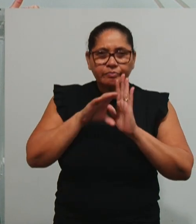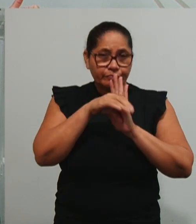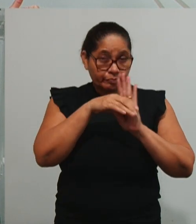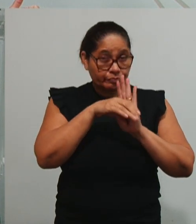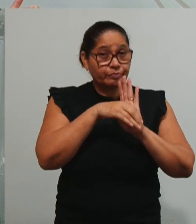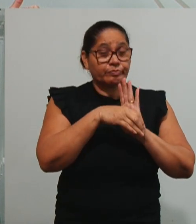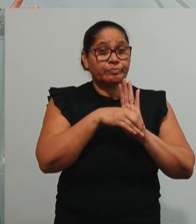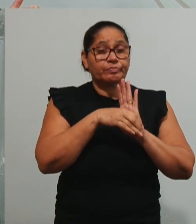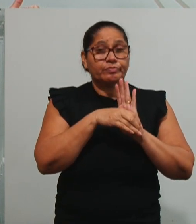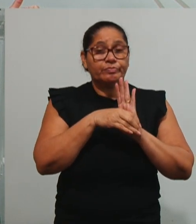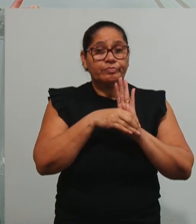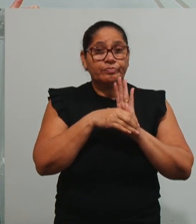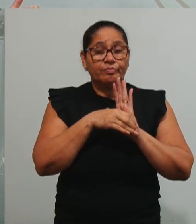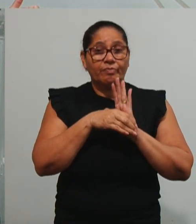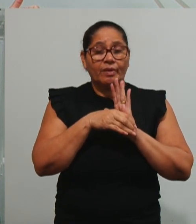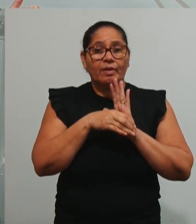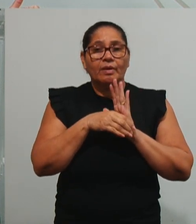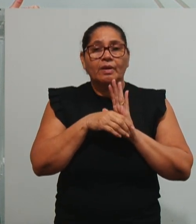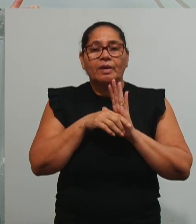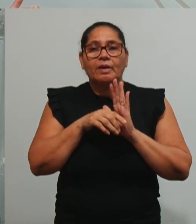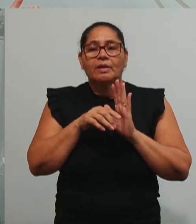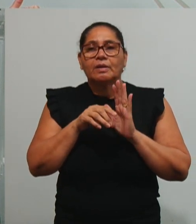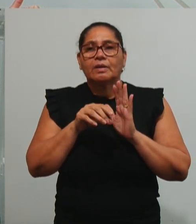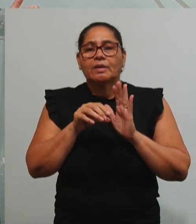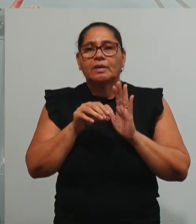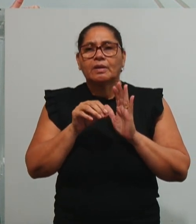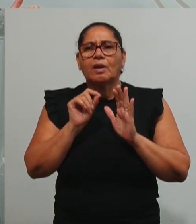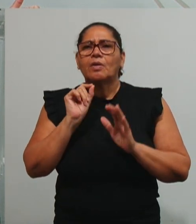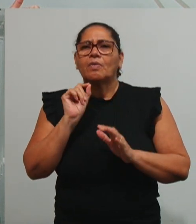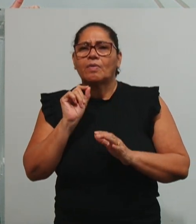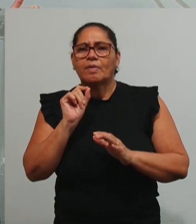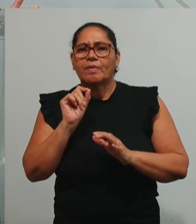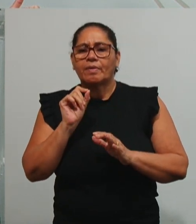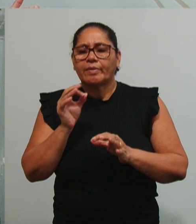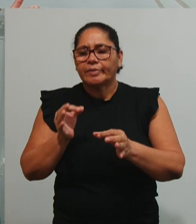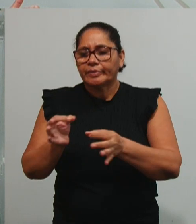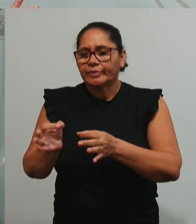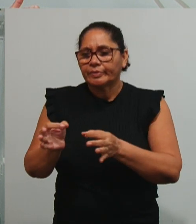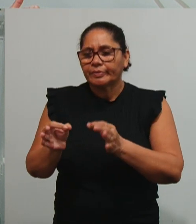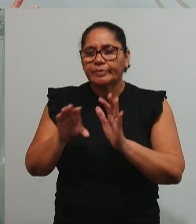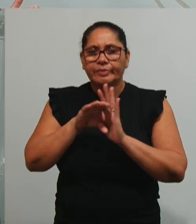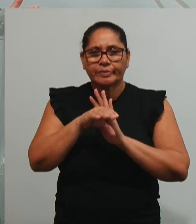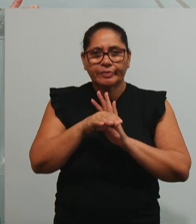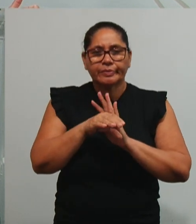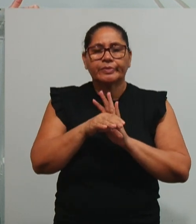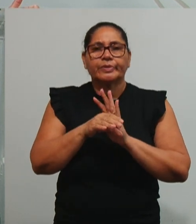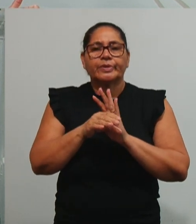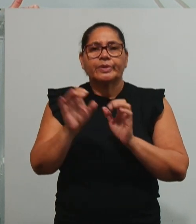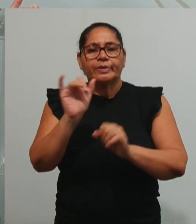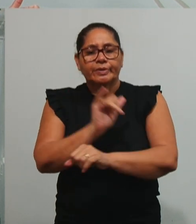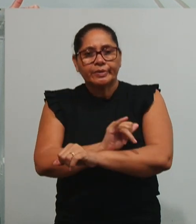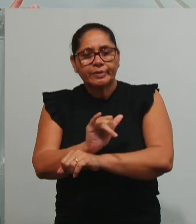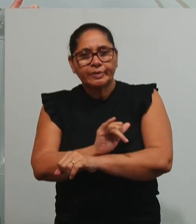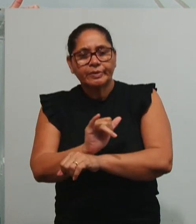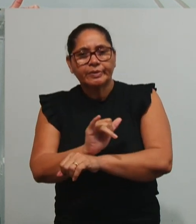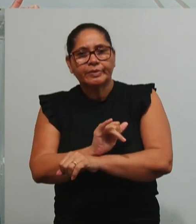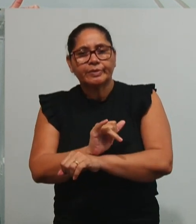em relação à questão do que seja planejamento, no conceito de estratégia, o autor ele